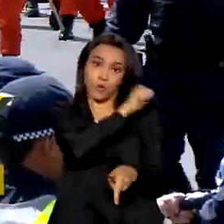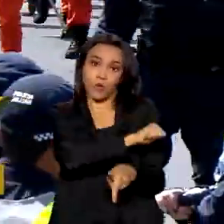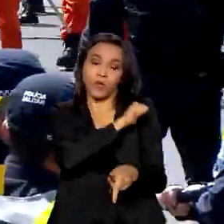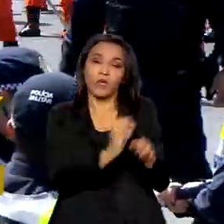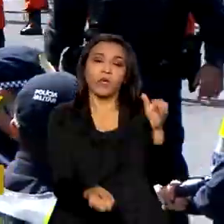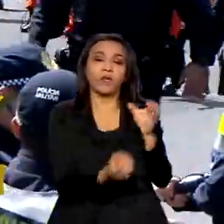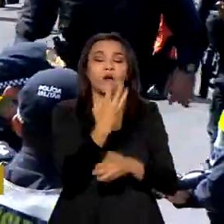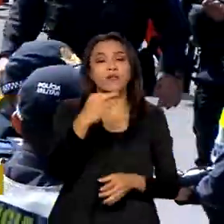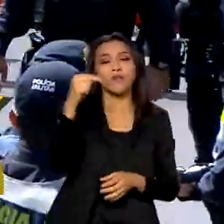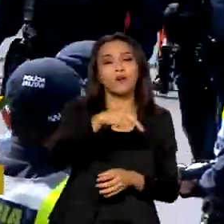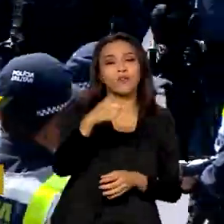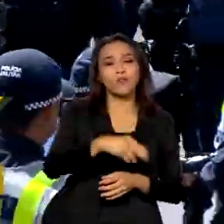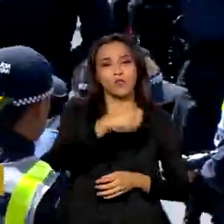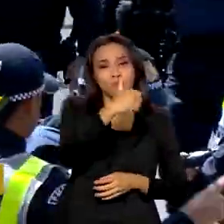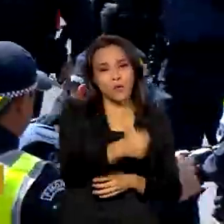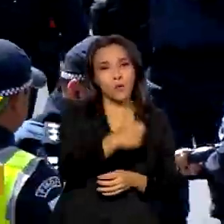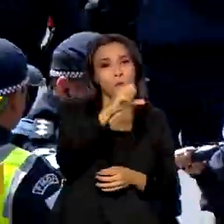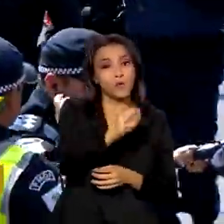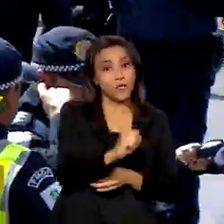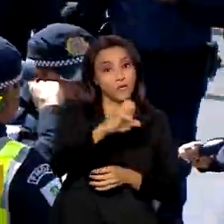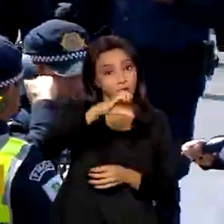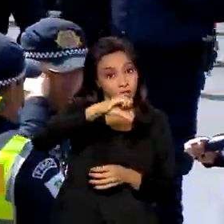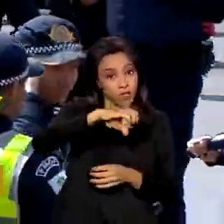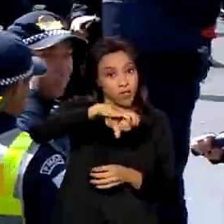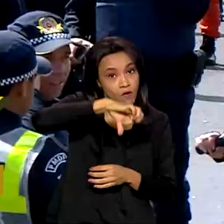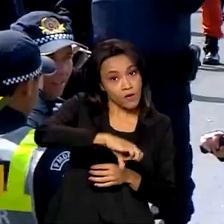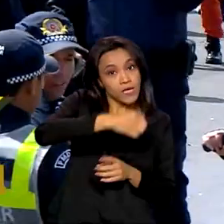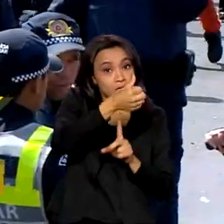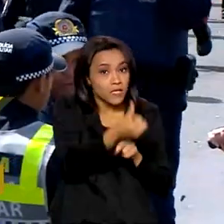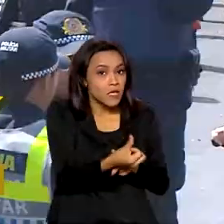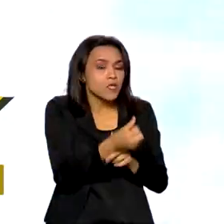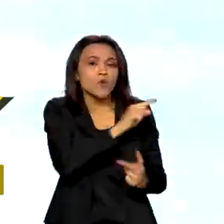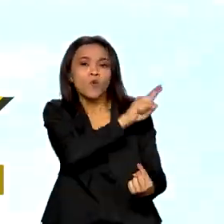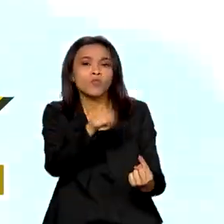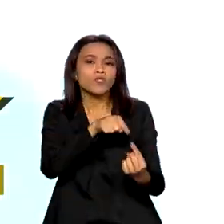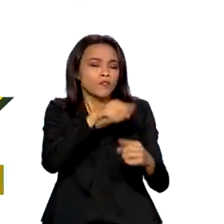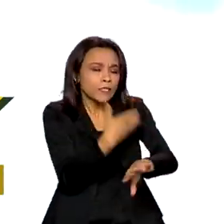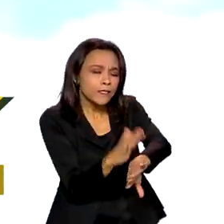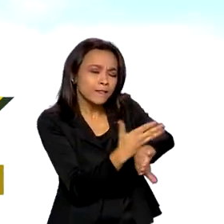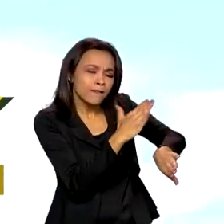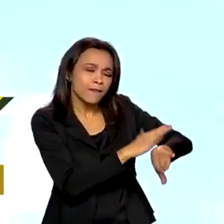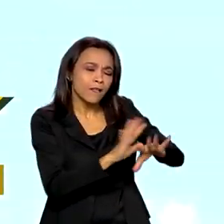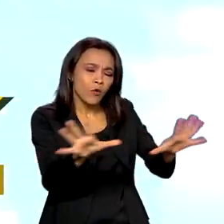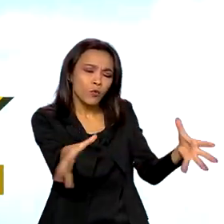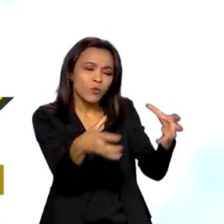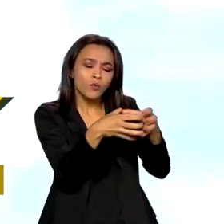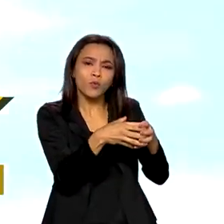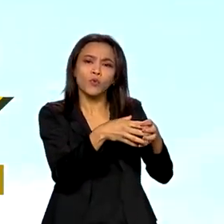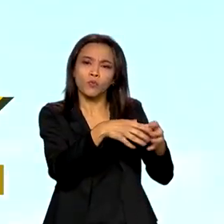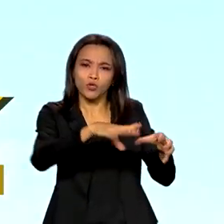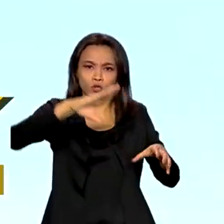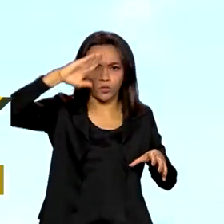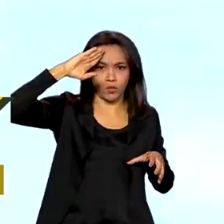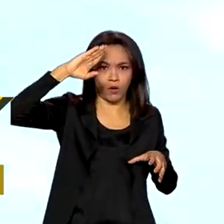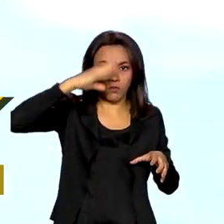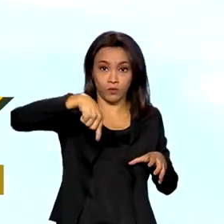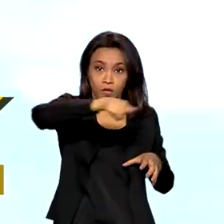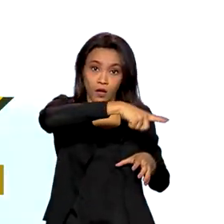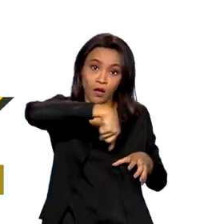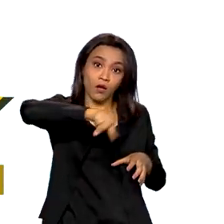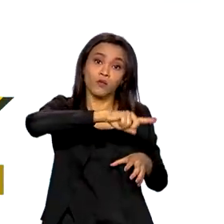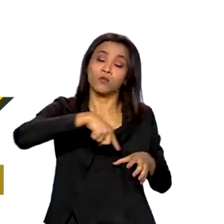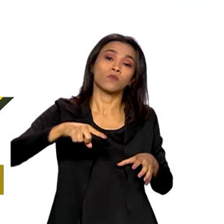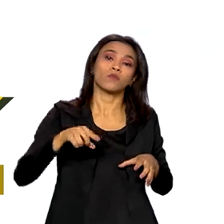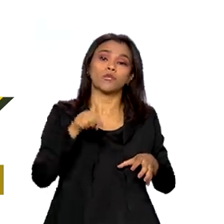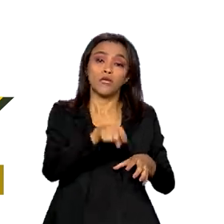de 1896 com o objetivo de educar musicalmente os soldados, cujas ordens de comando em plena ação contra o